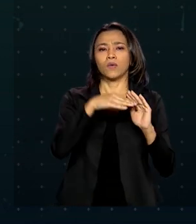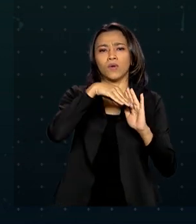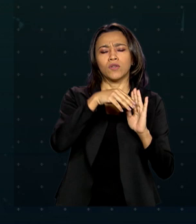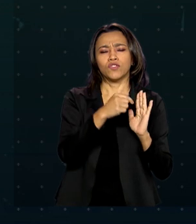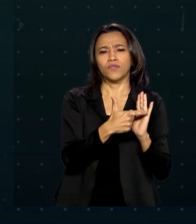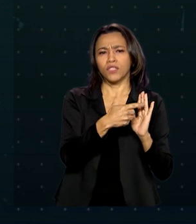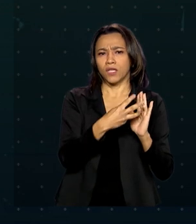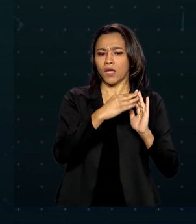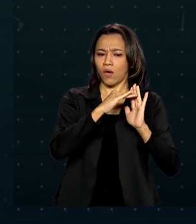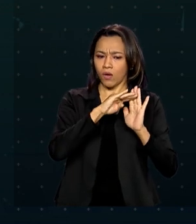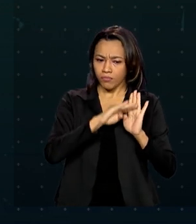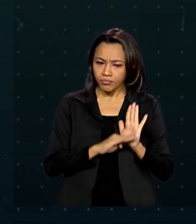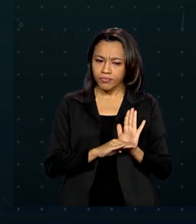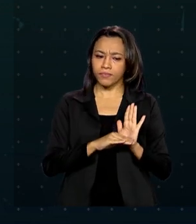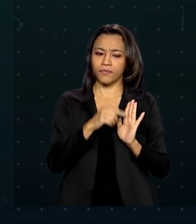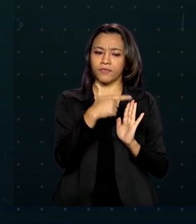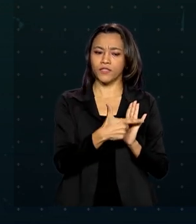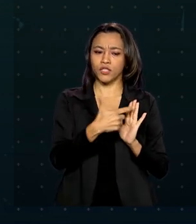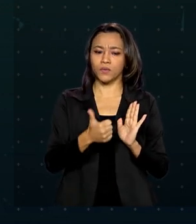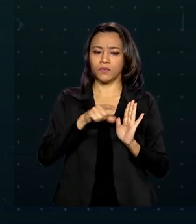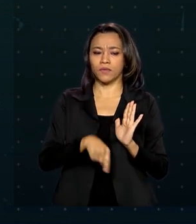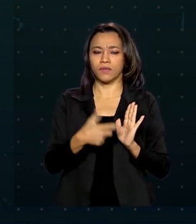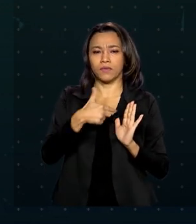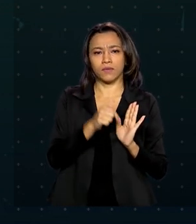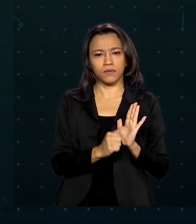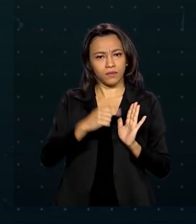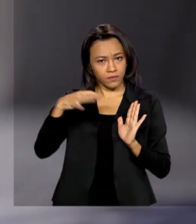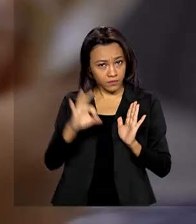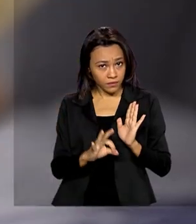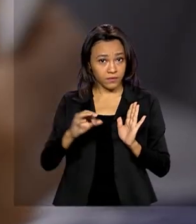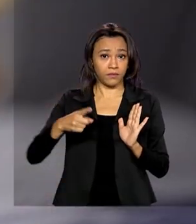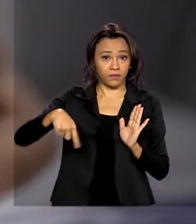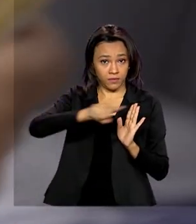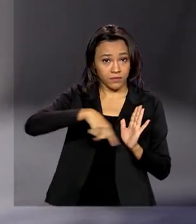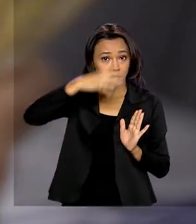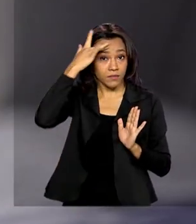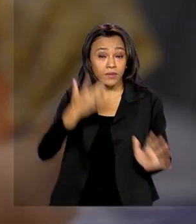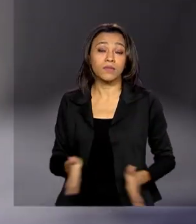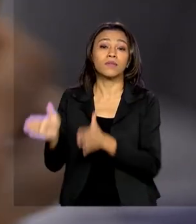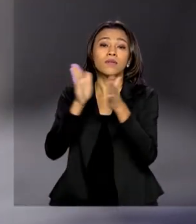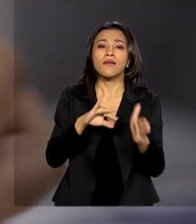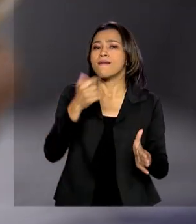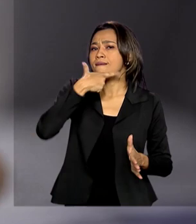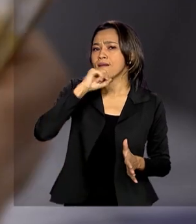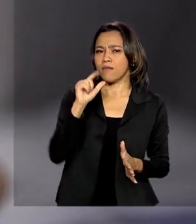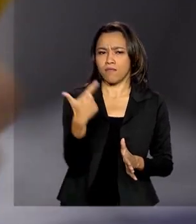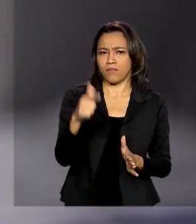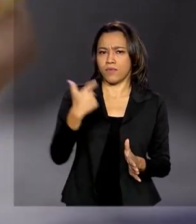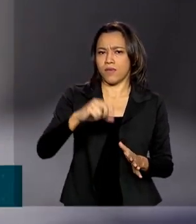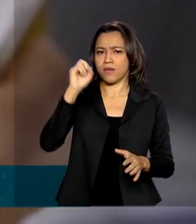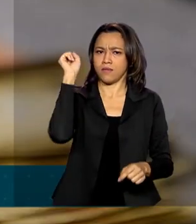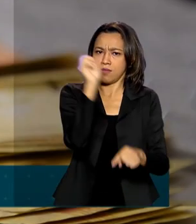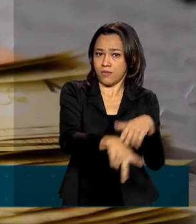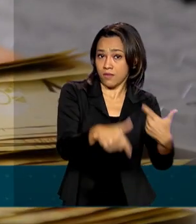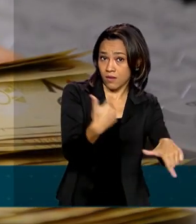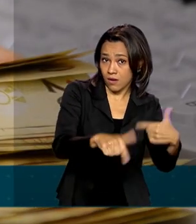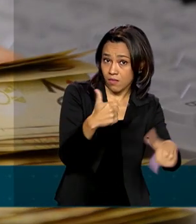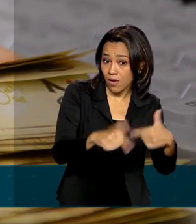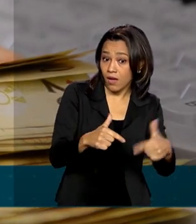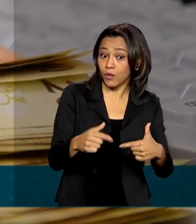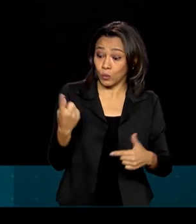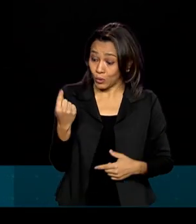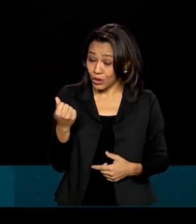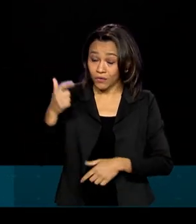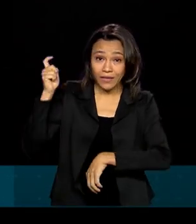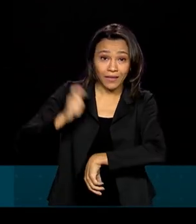para 21,7% da população. Para quem não tem emprego fixo, o dinheiro chegou na hora